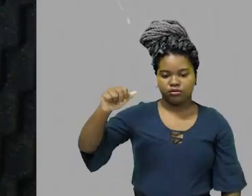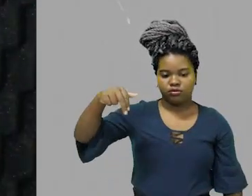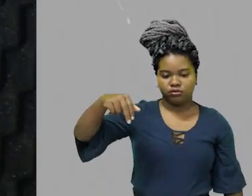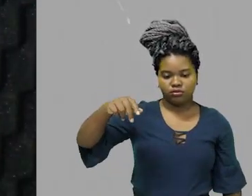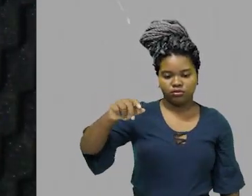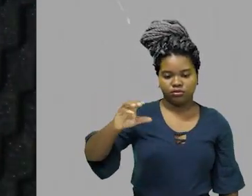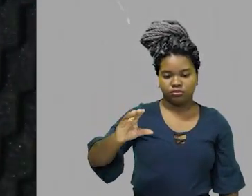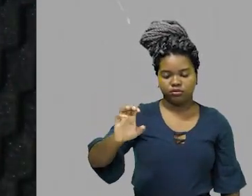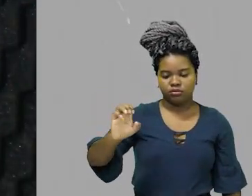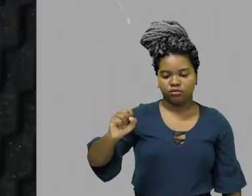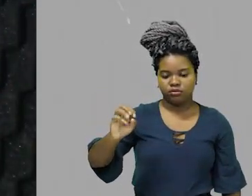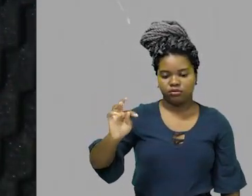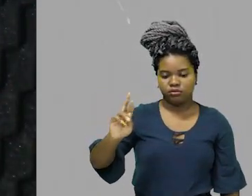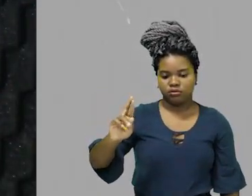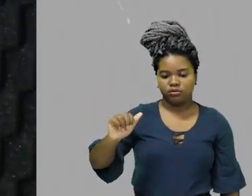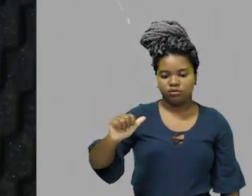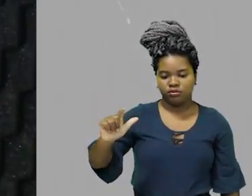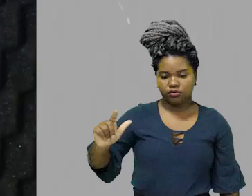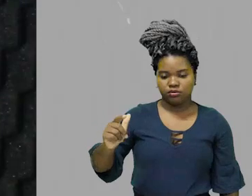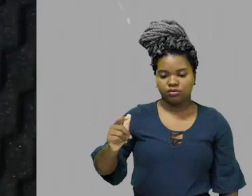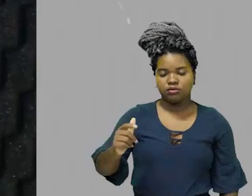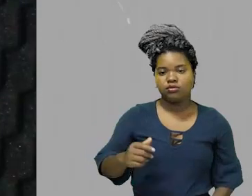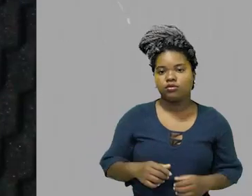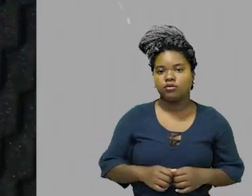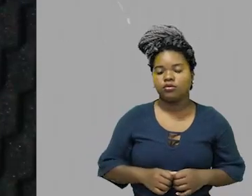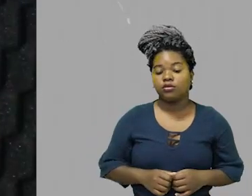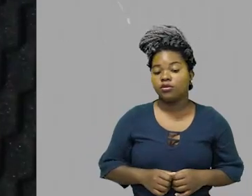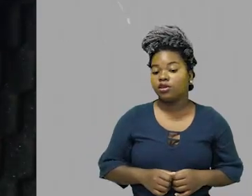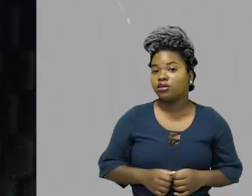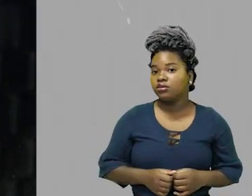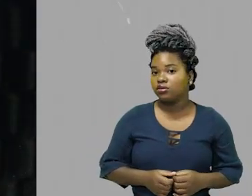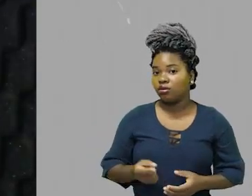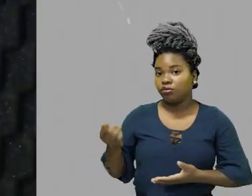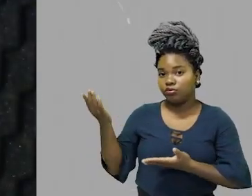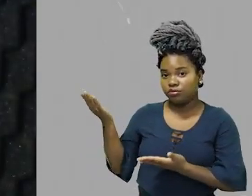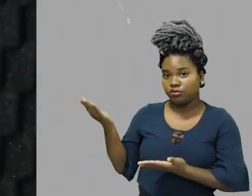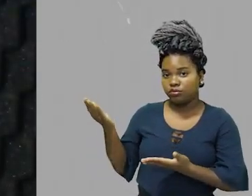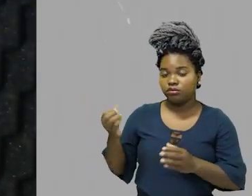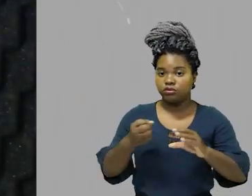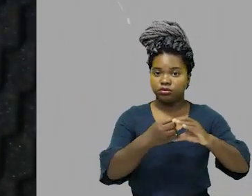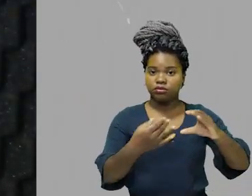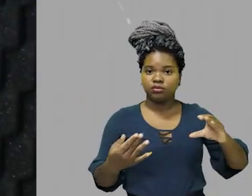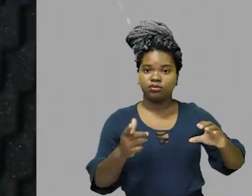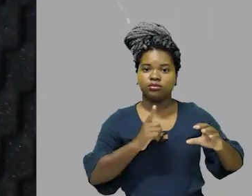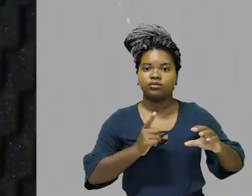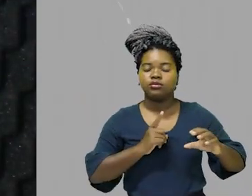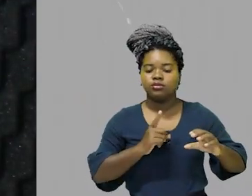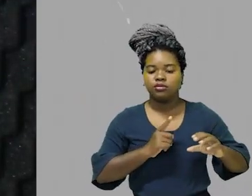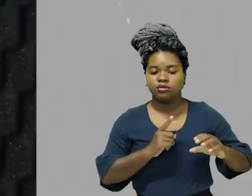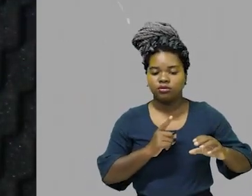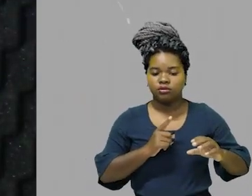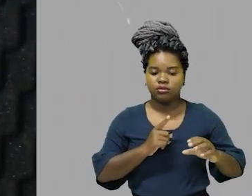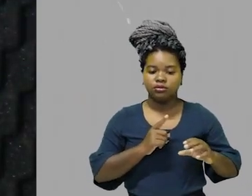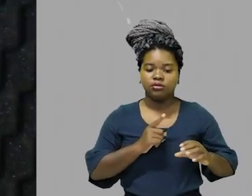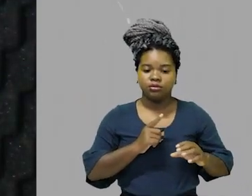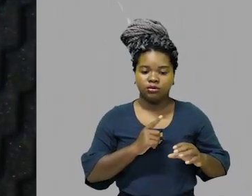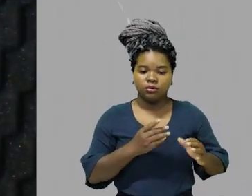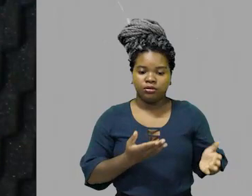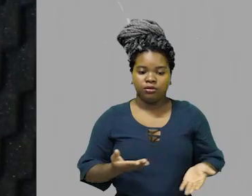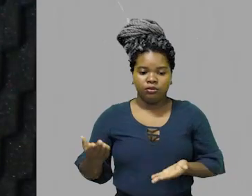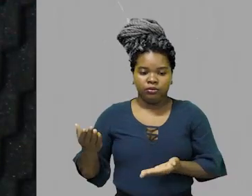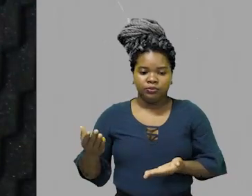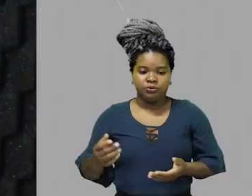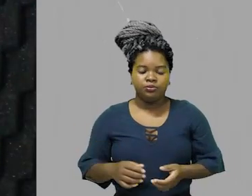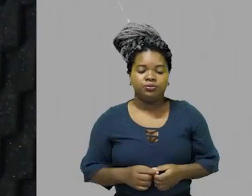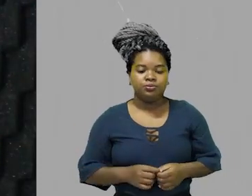ancestral comum. Então, essas são as características que estão presentes, por exemplo, nesse ancestral comum que